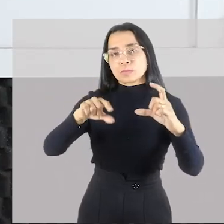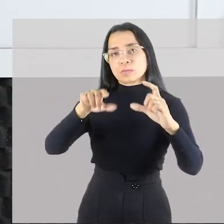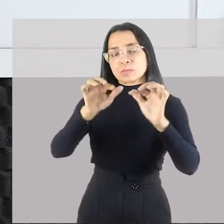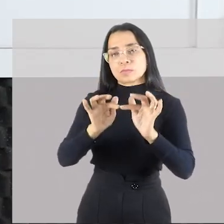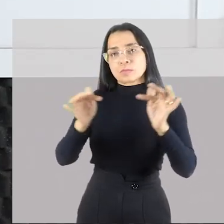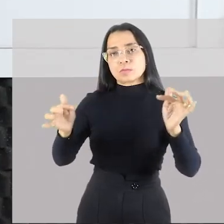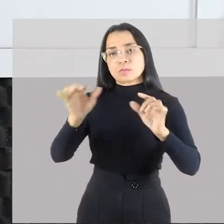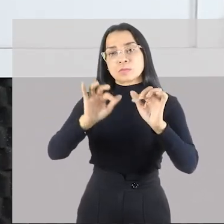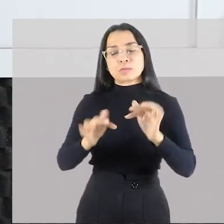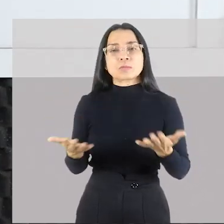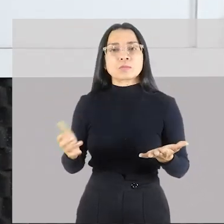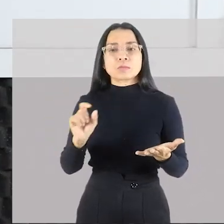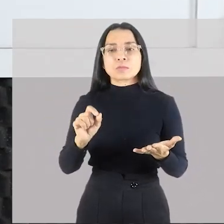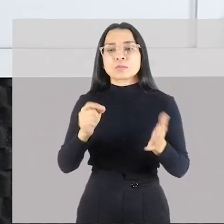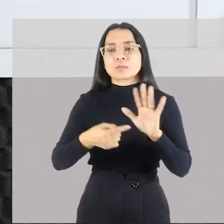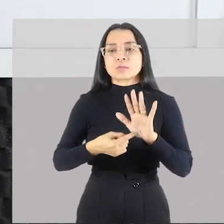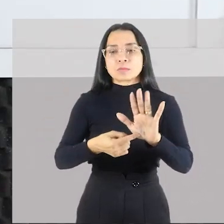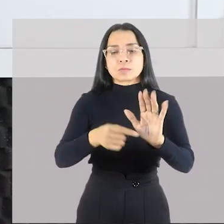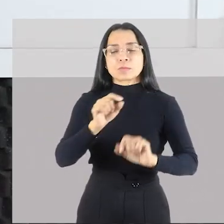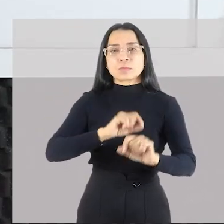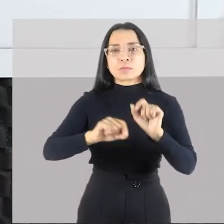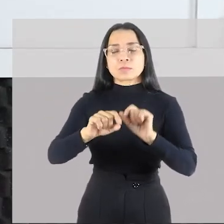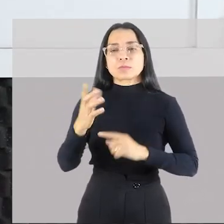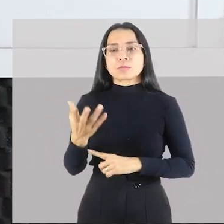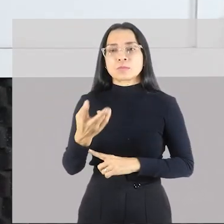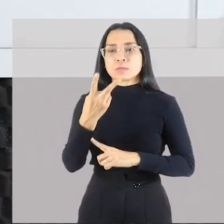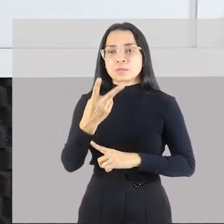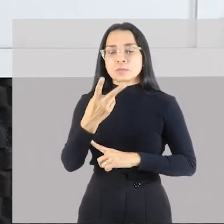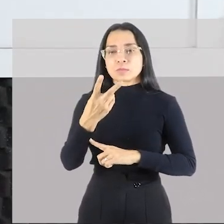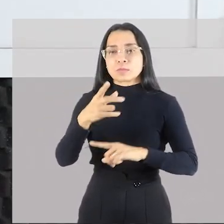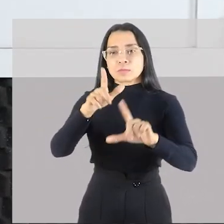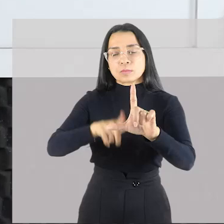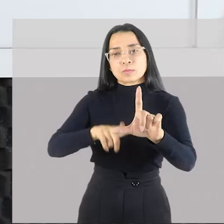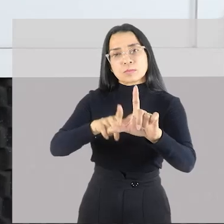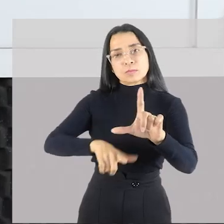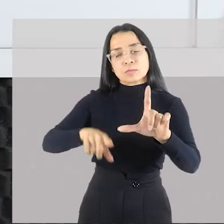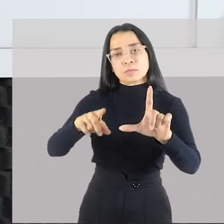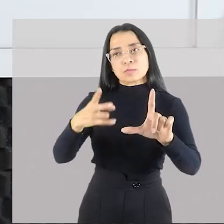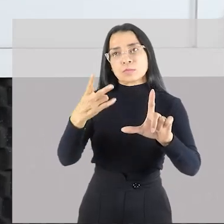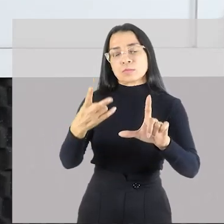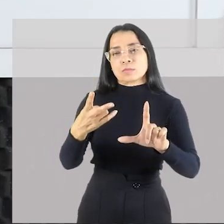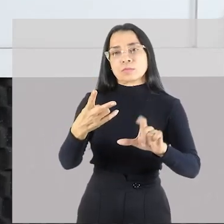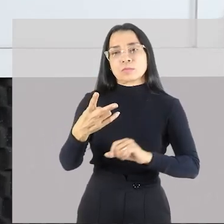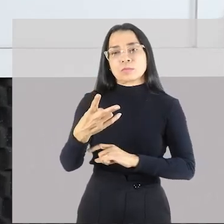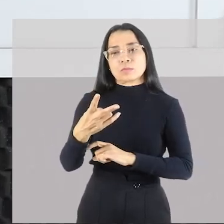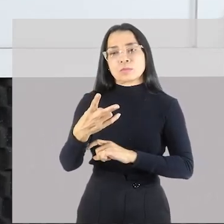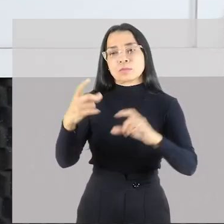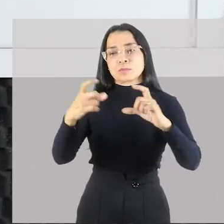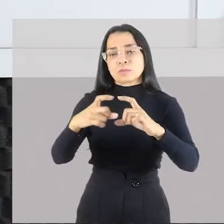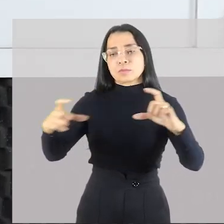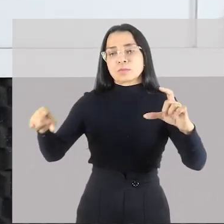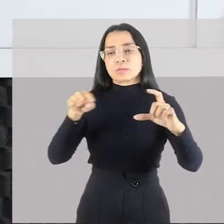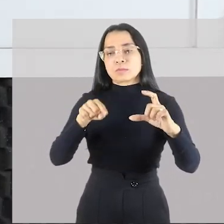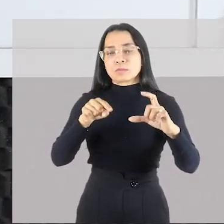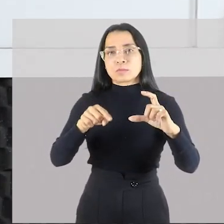simples, que é aquela que apresenta 2 variáveis e 2